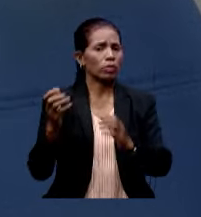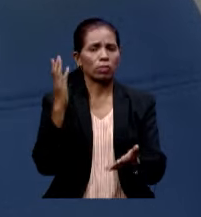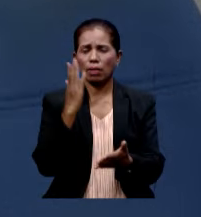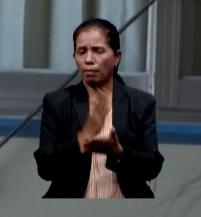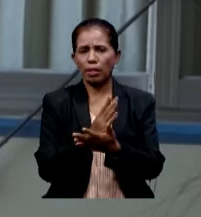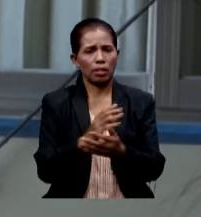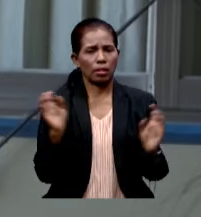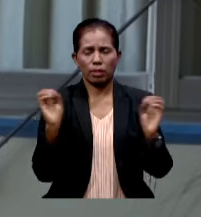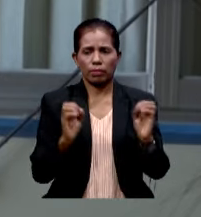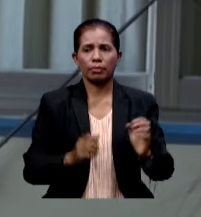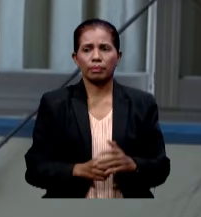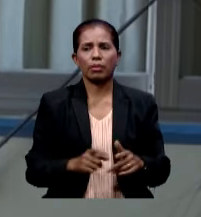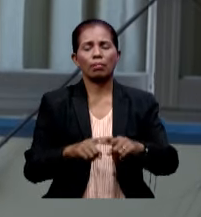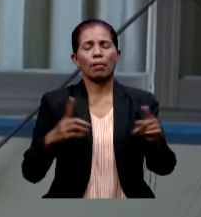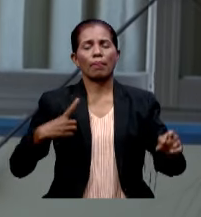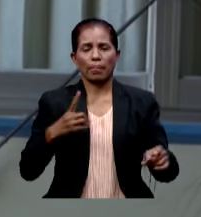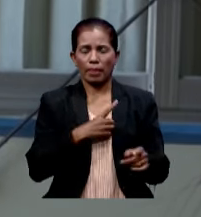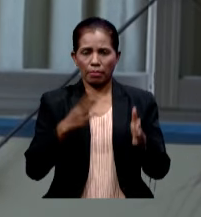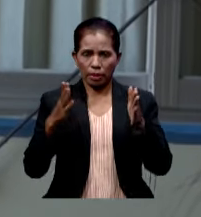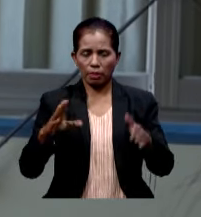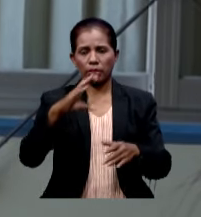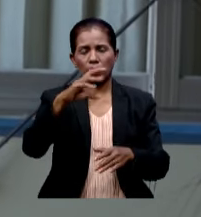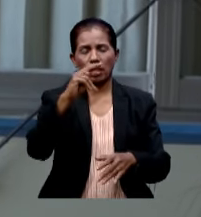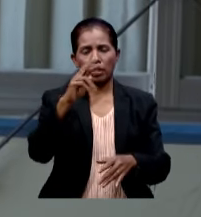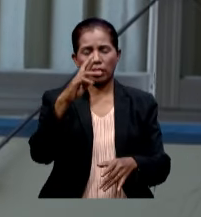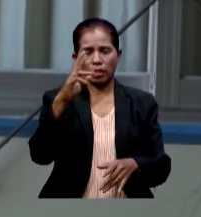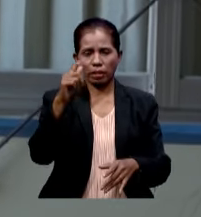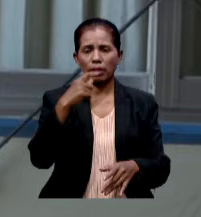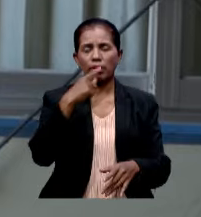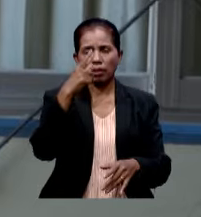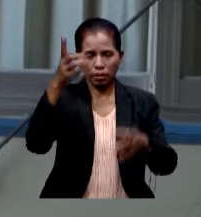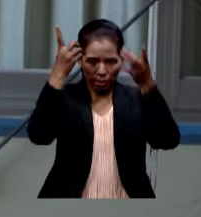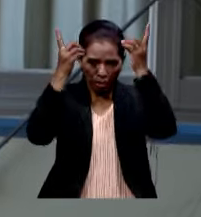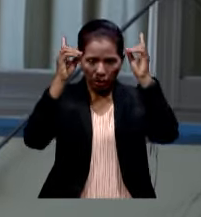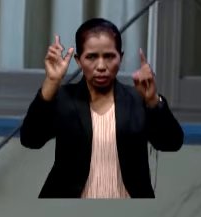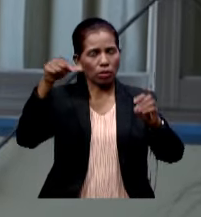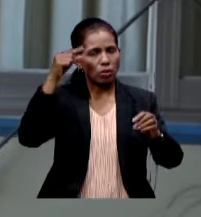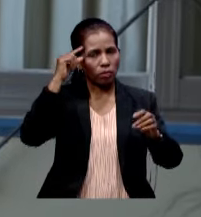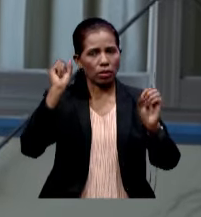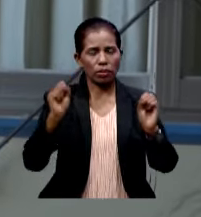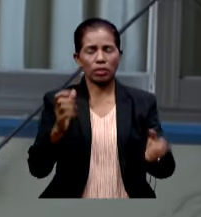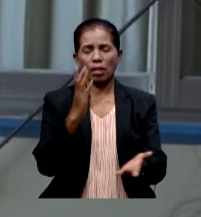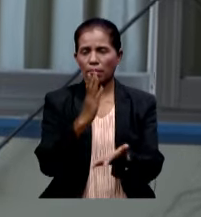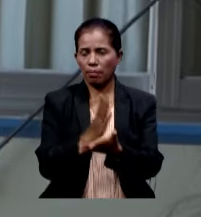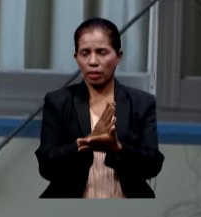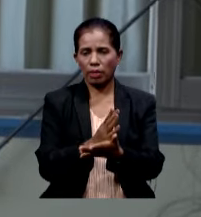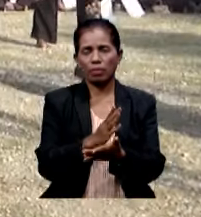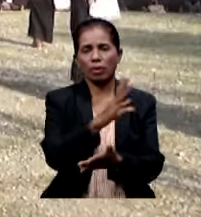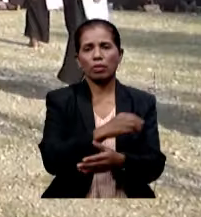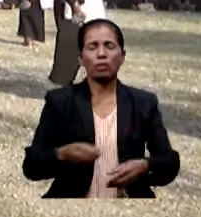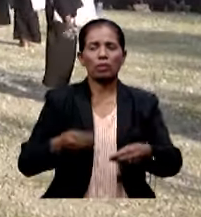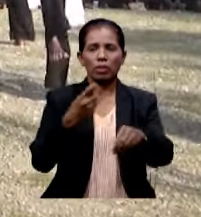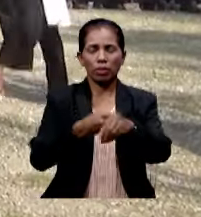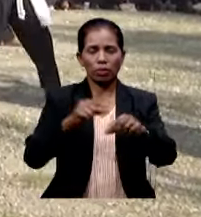fali. Mai be deputado CNRT Patrocínio Fernandes explica, decisão do governo rodi halo suspensão, rodi fo tempo